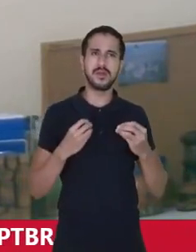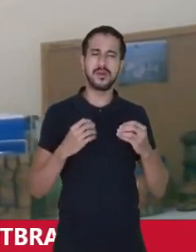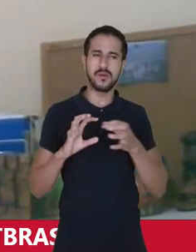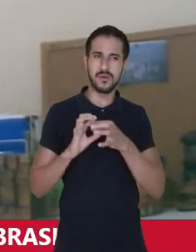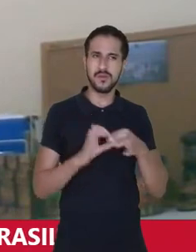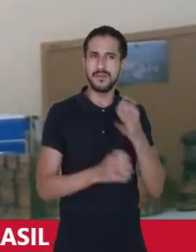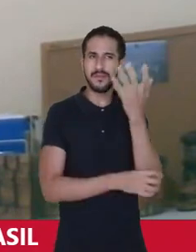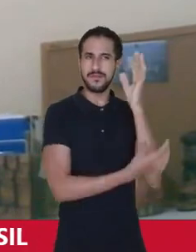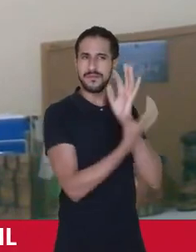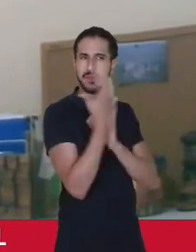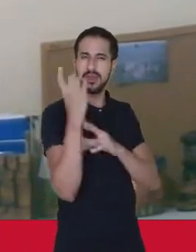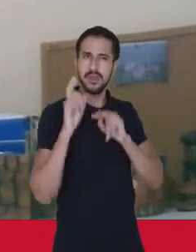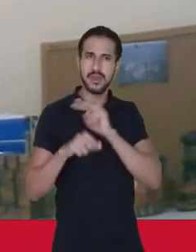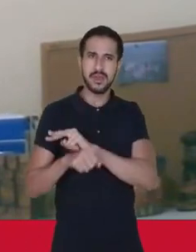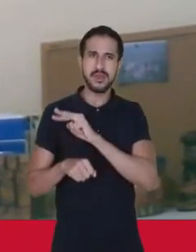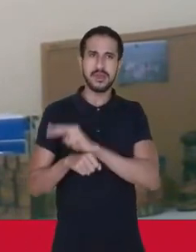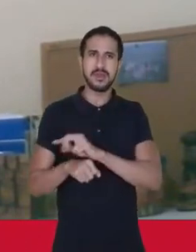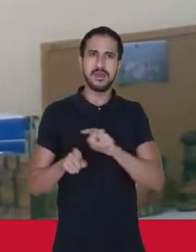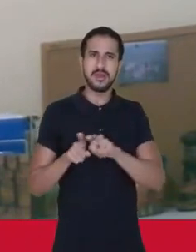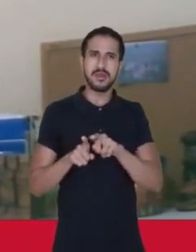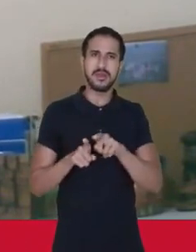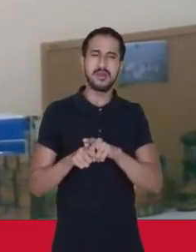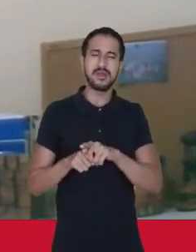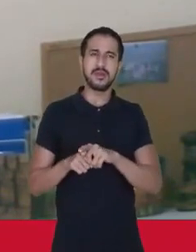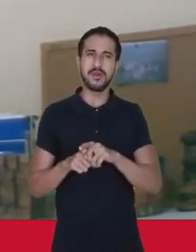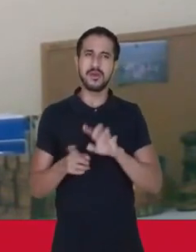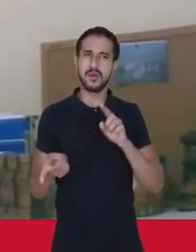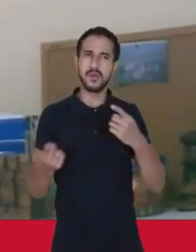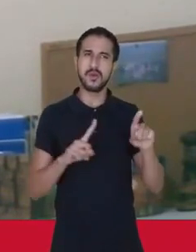de proteção, inclusive contra fenômenos naturais,